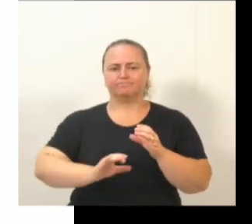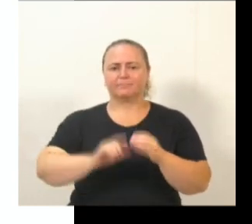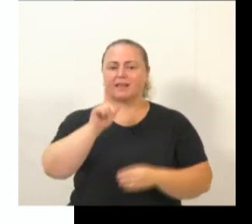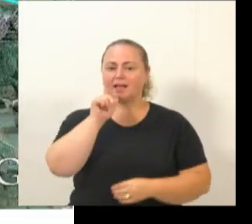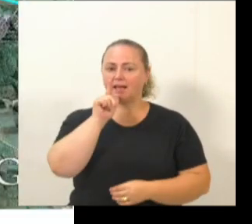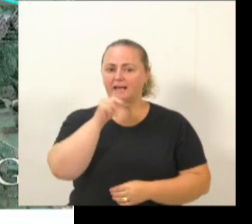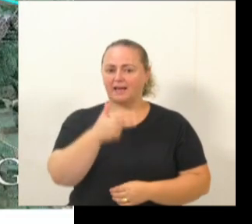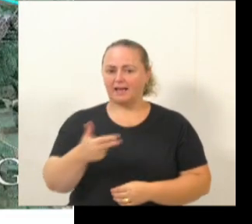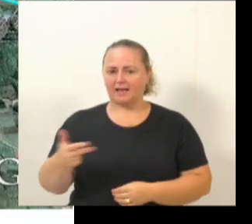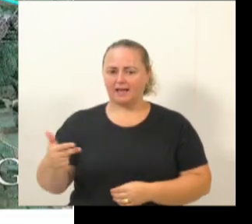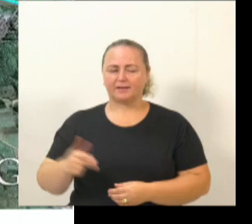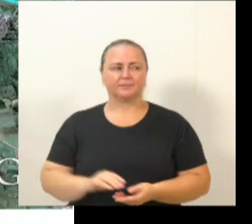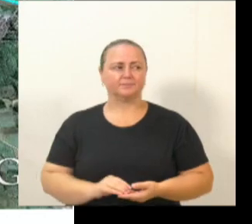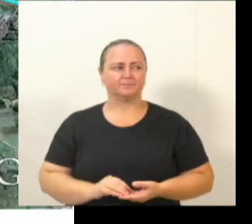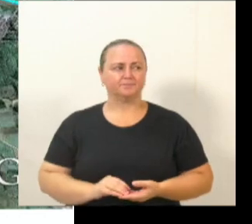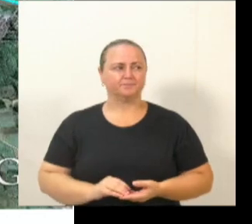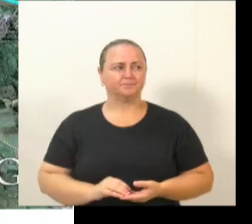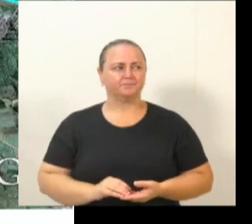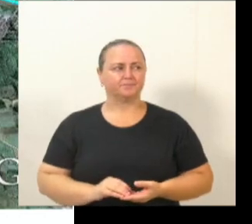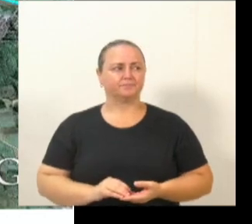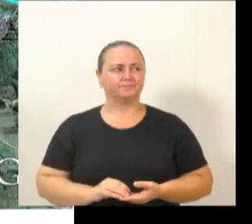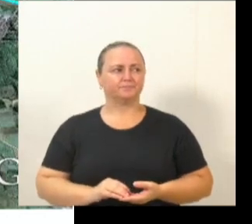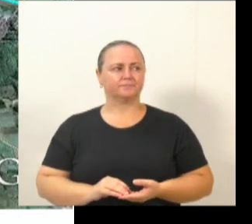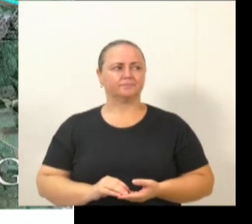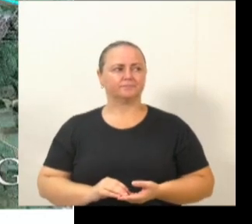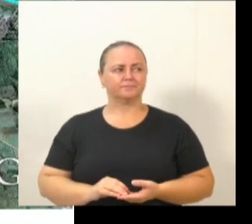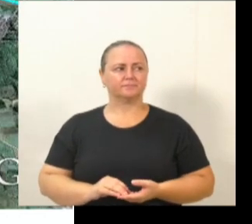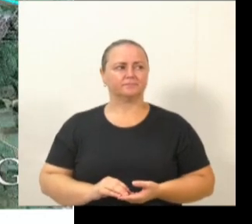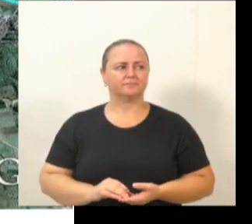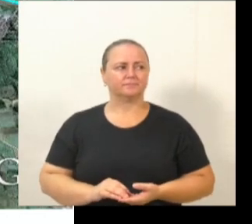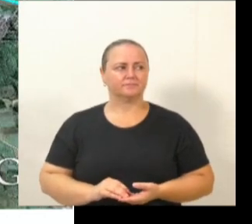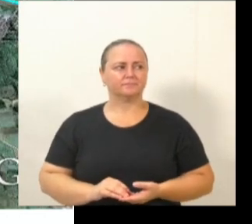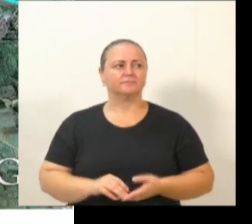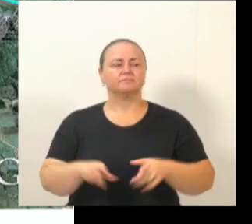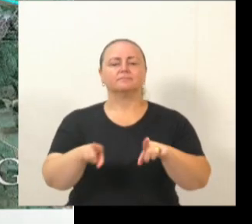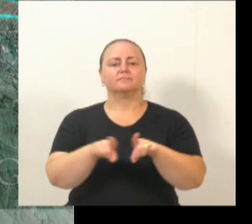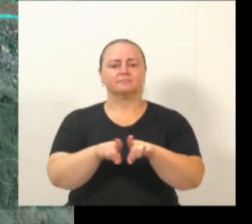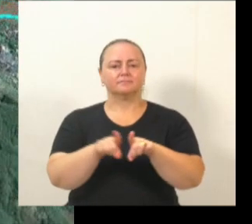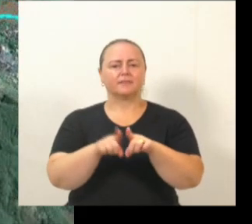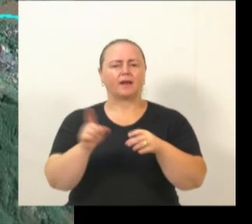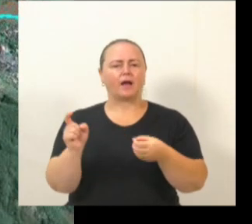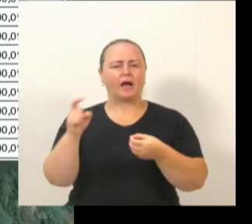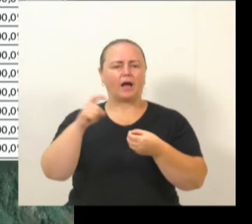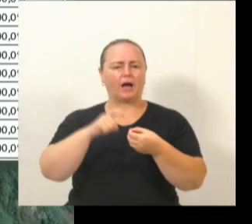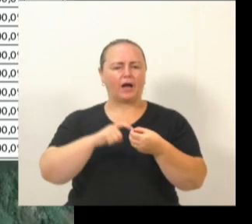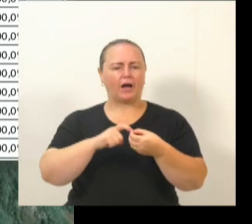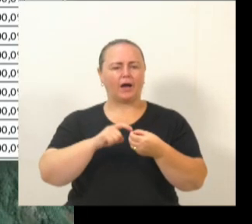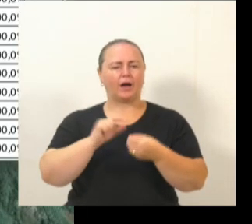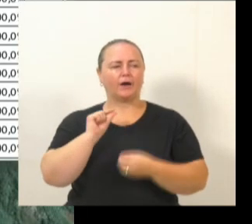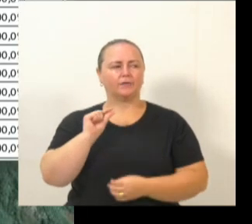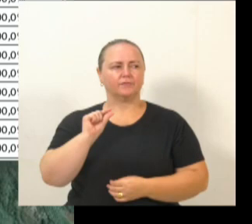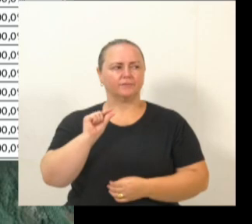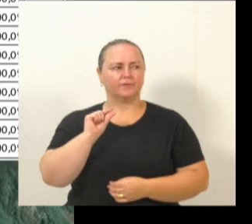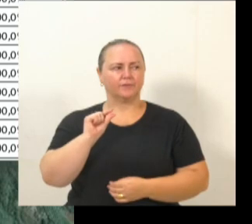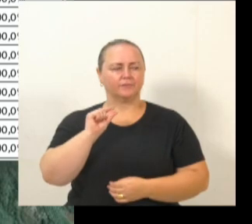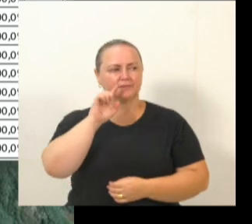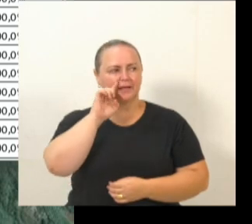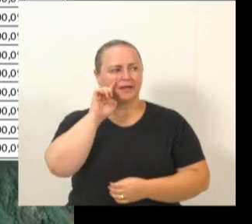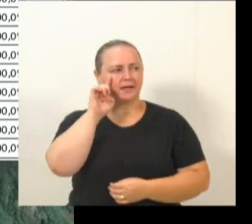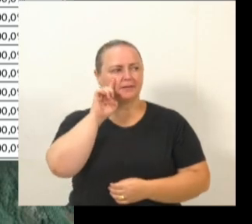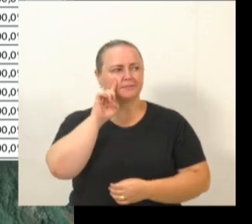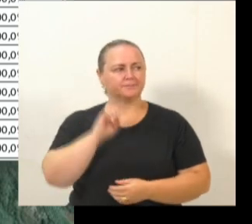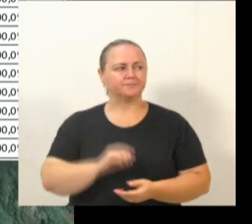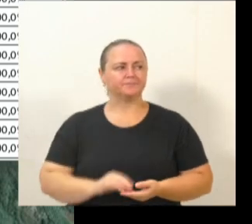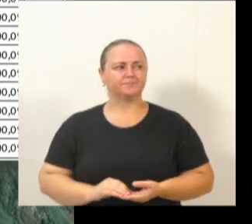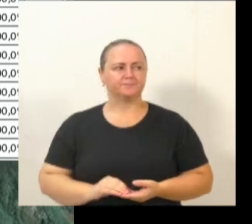Eu até vou pedir licença, vou voltar um pouquinho aqui nesse slide e mostrar, nesse primeiro